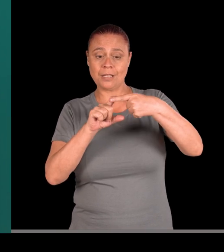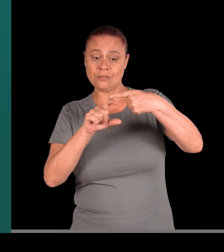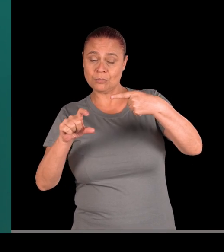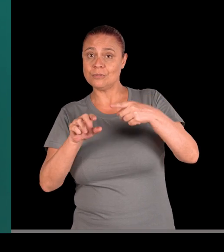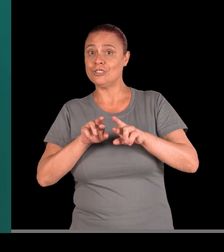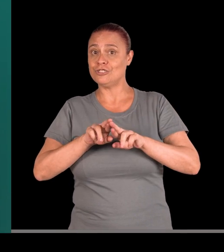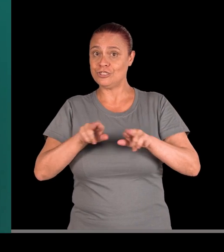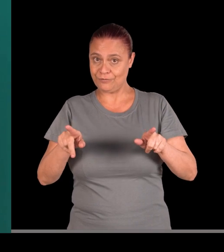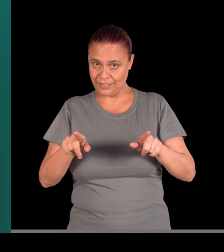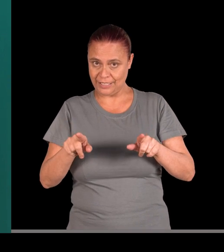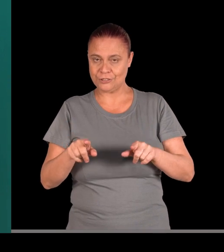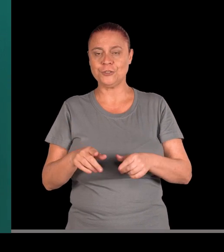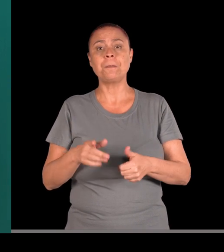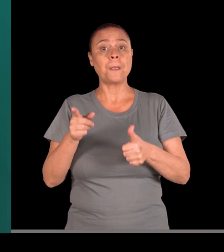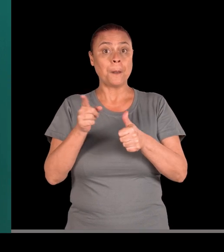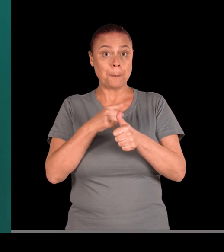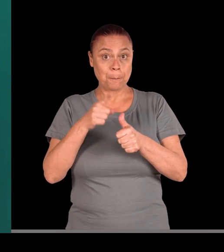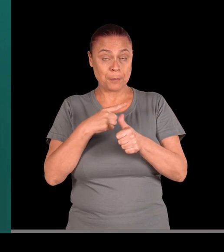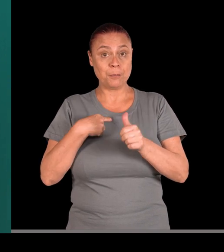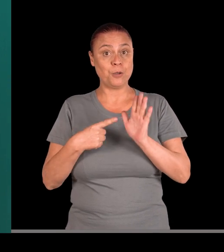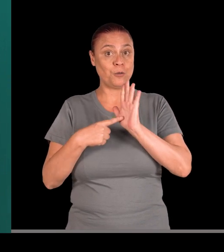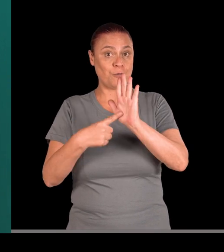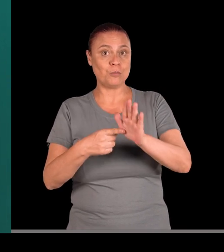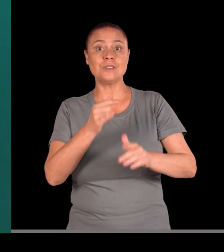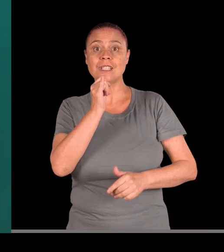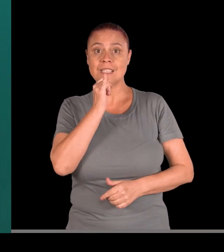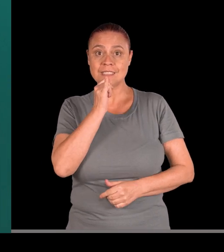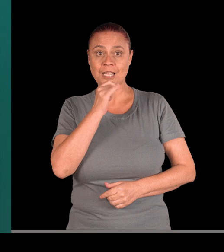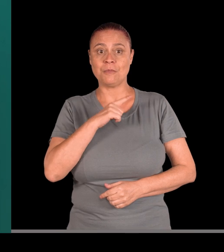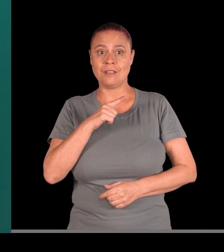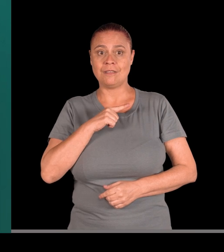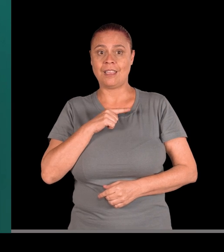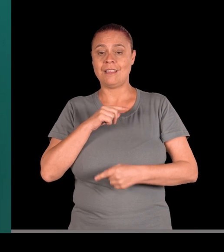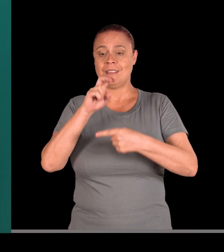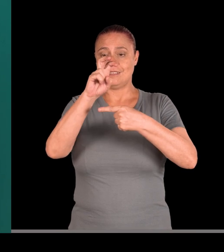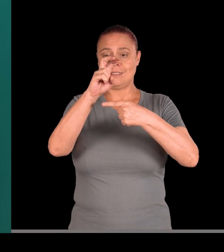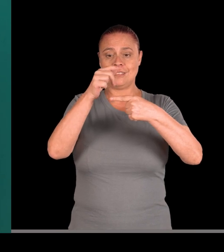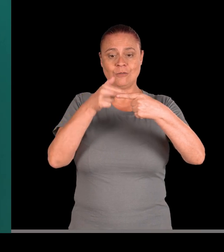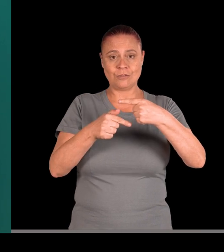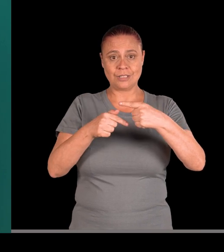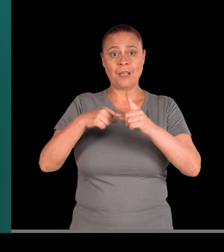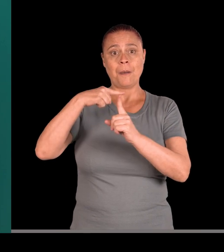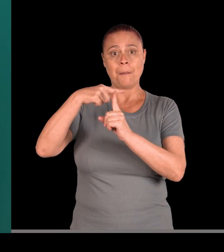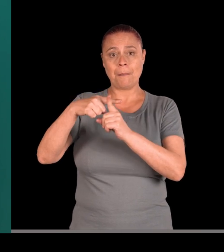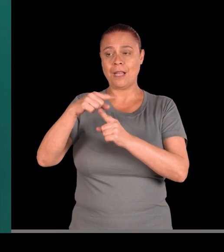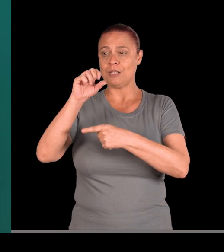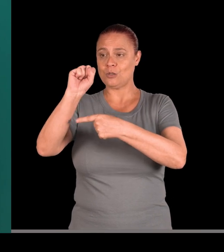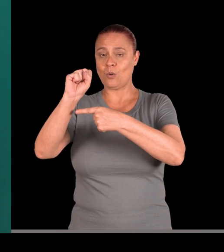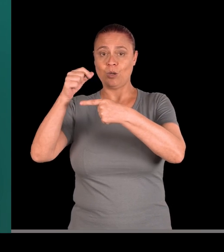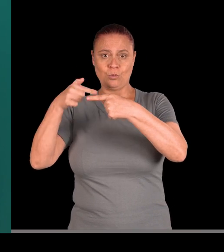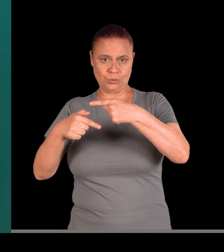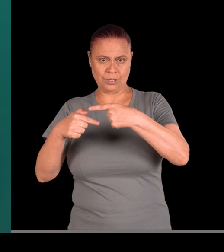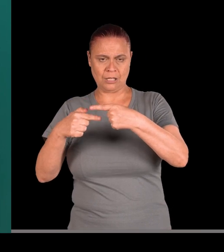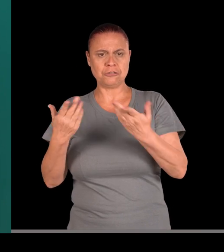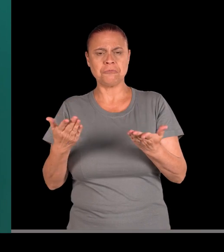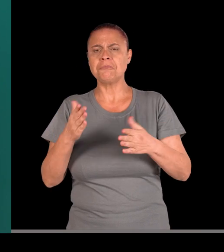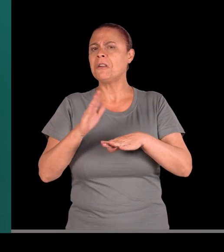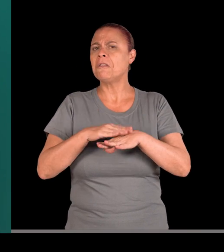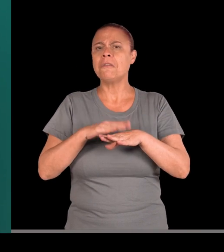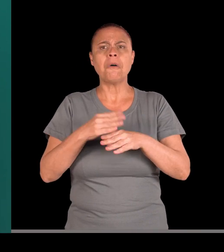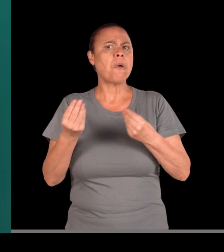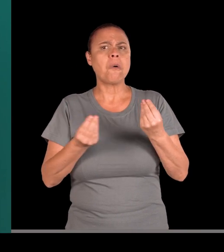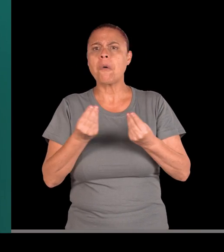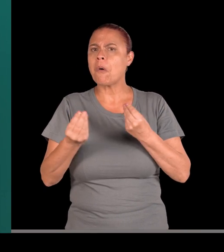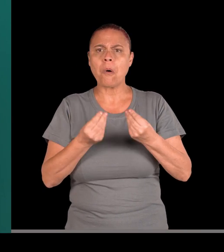denominadores diferentes. O nosso primeiro exemplo, nós temos 5 sétimos mais 8 sétimos. Como que